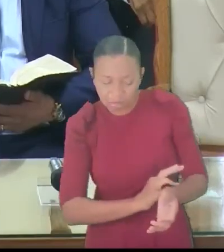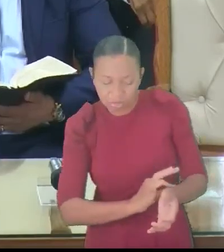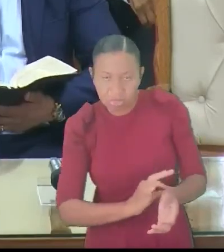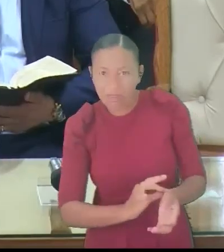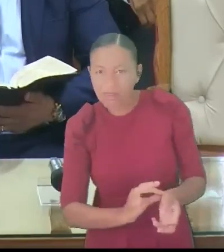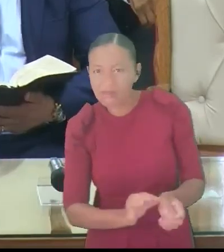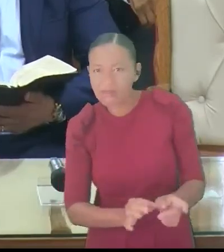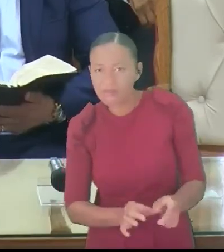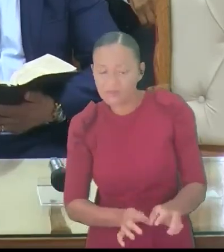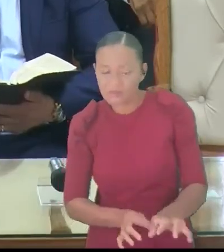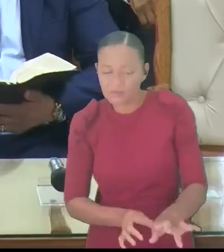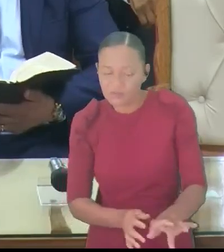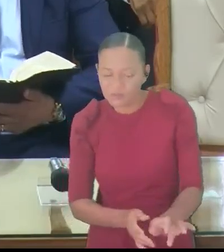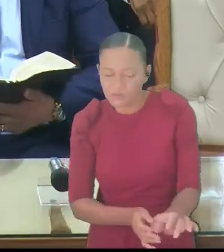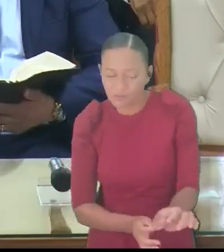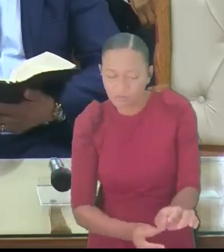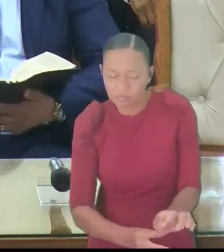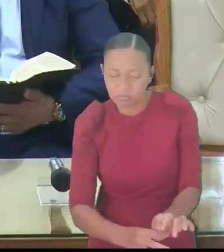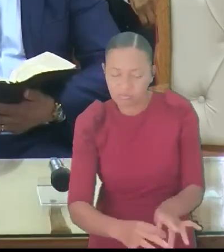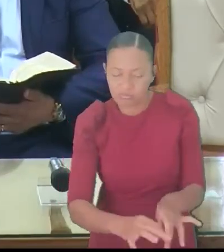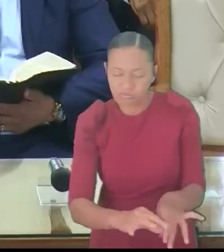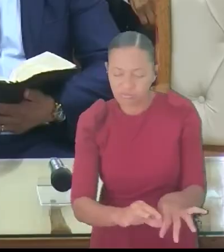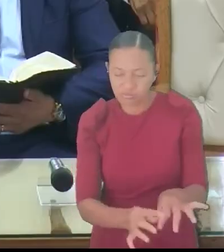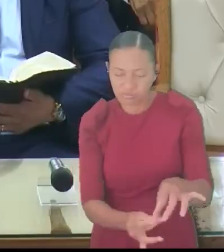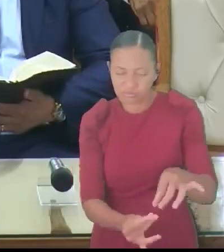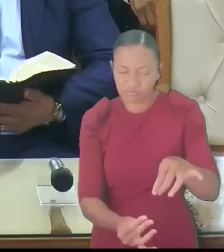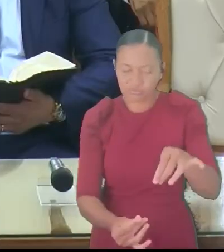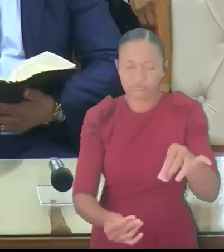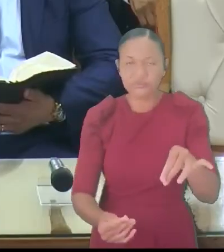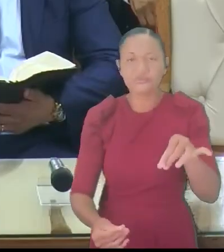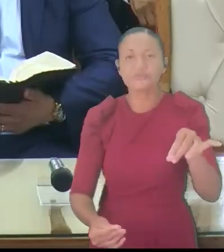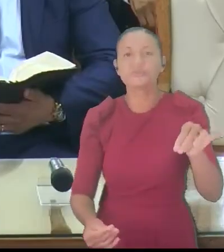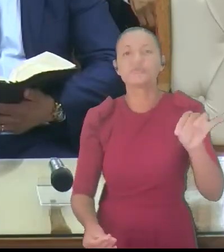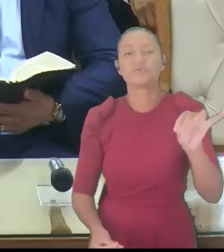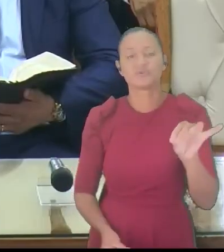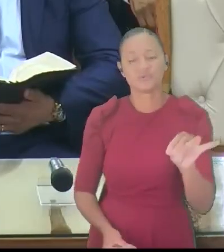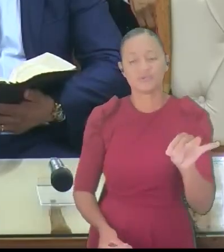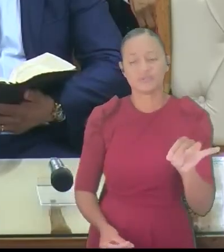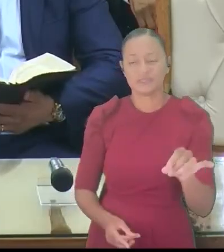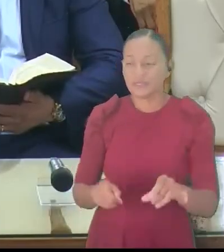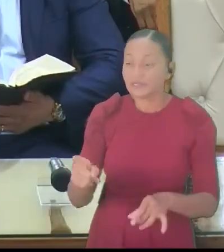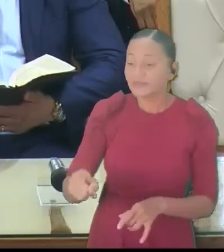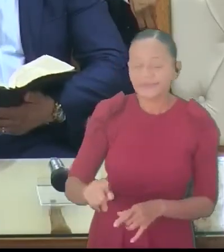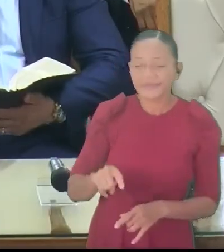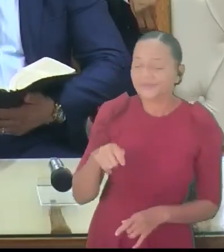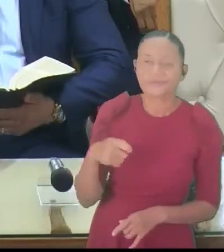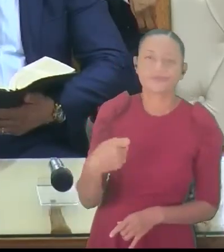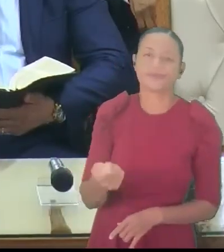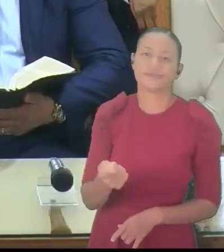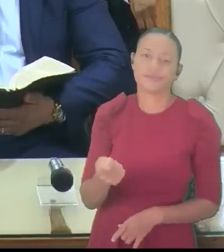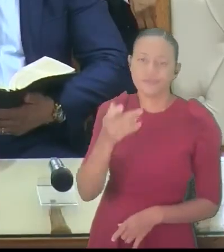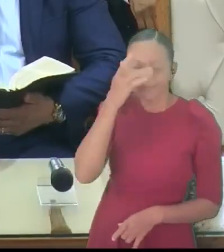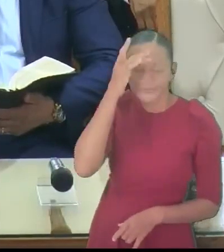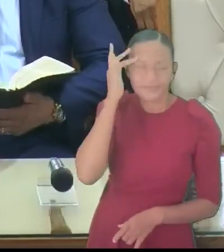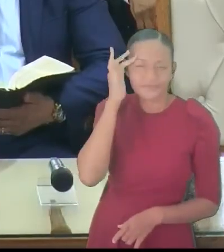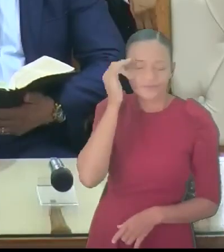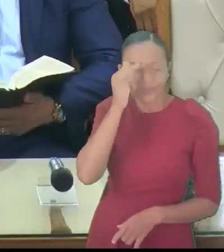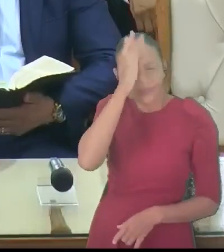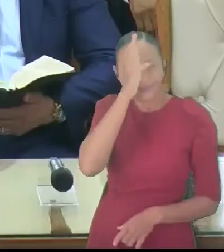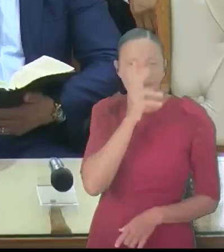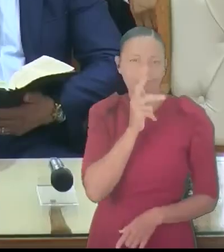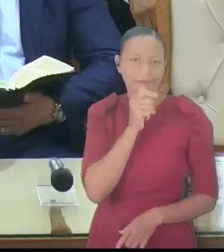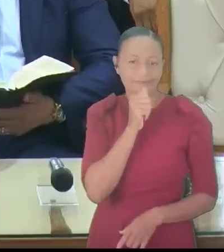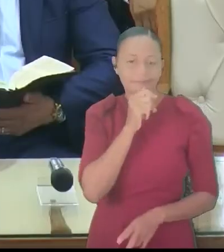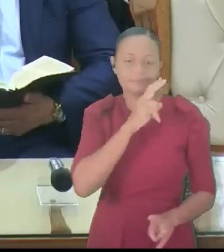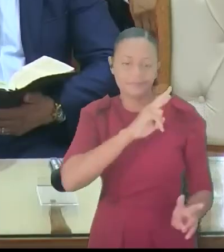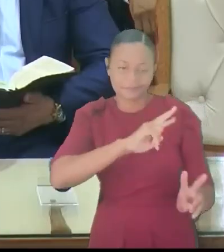fazia assim, a tripa saía e ele dizia, olha que eu tirei de você, uma tripa de galinha, chamou a pessoa de galinha, não foi? Glória a Deus. E prenderam